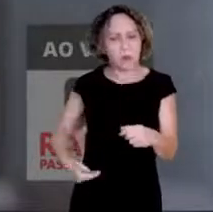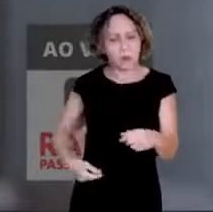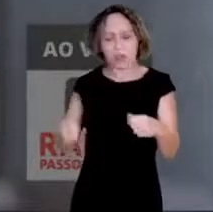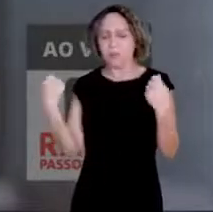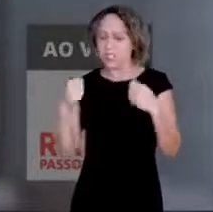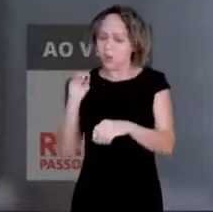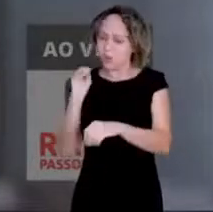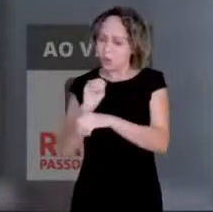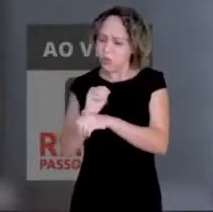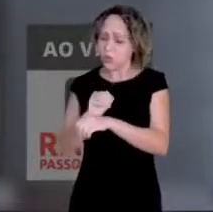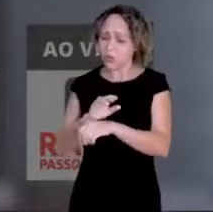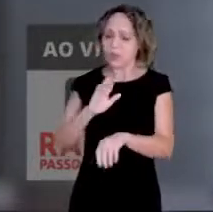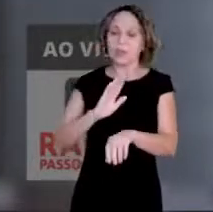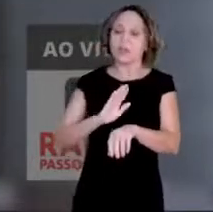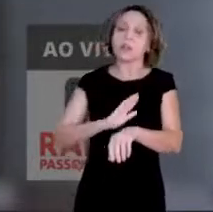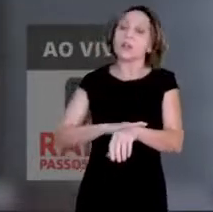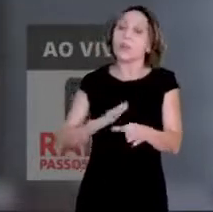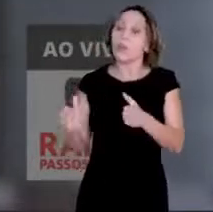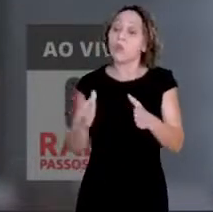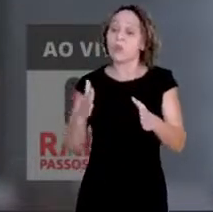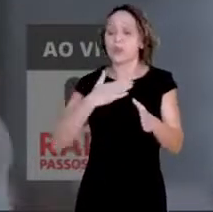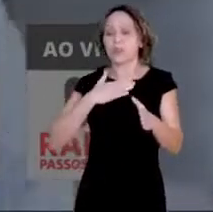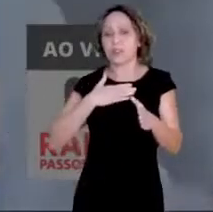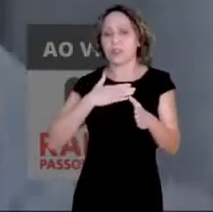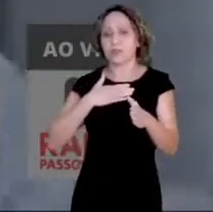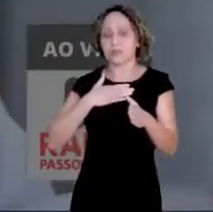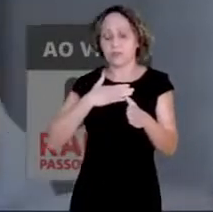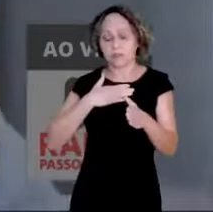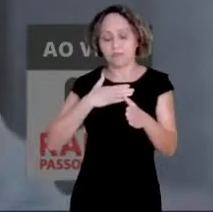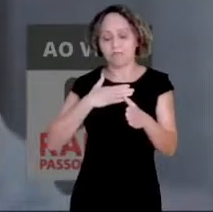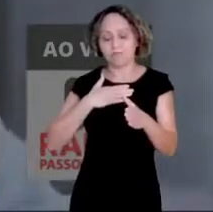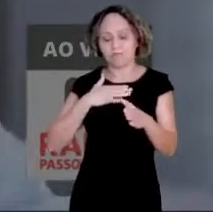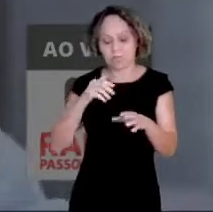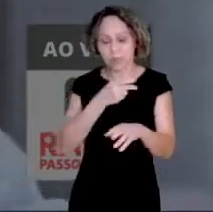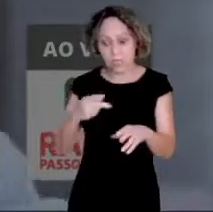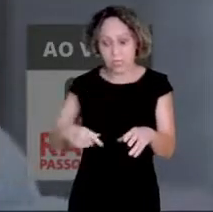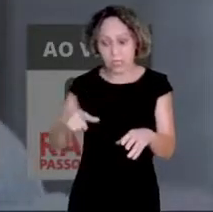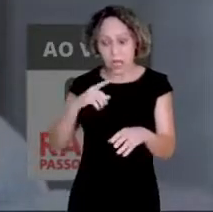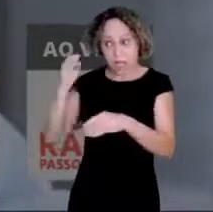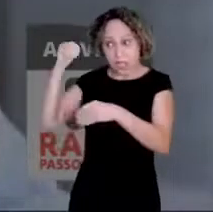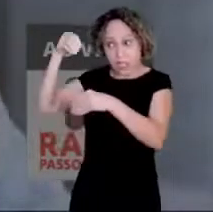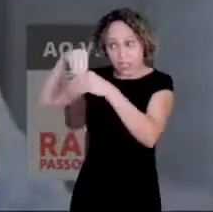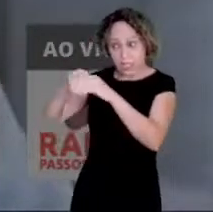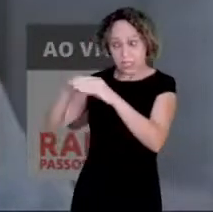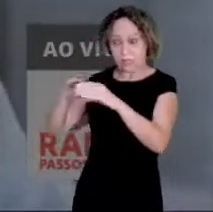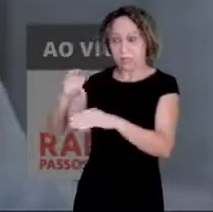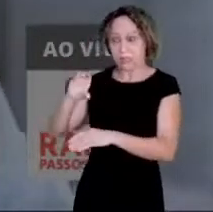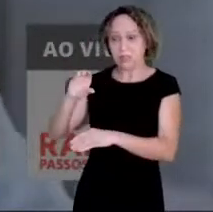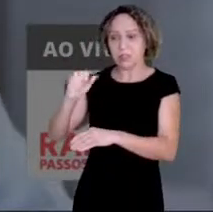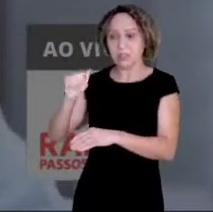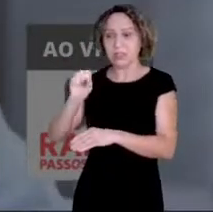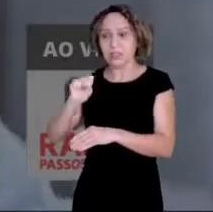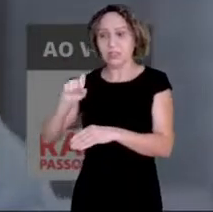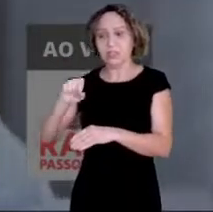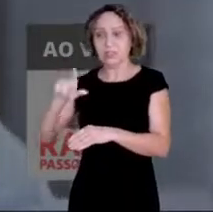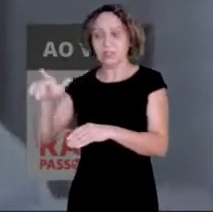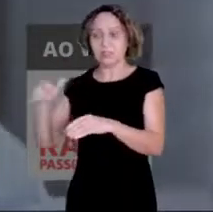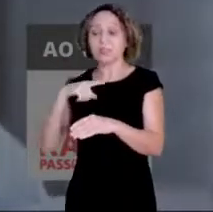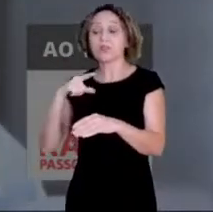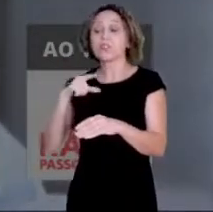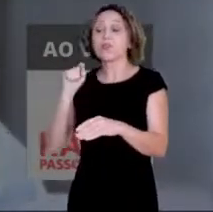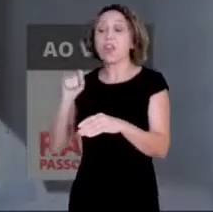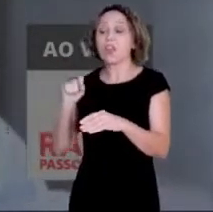de tapar os buracos desse país, de fazer as estradas vicinais que faltam, de fazer o desenvolvimento que falta.